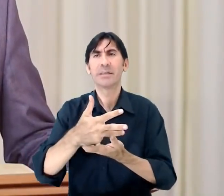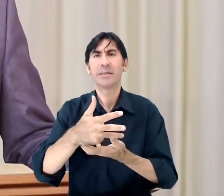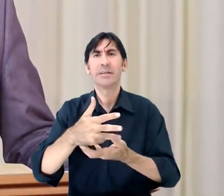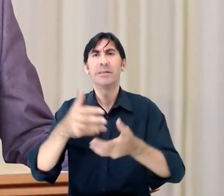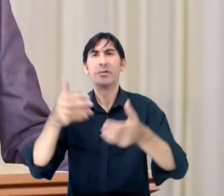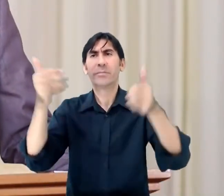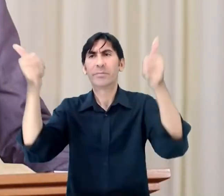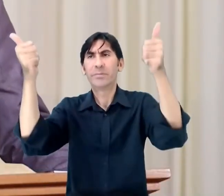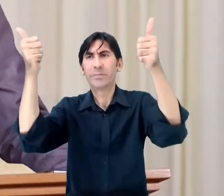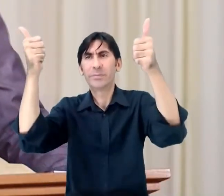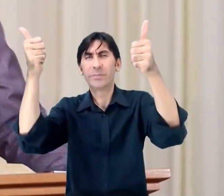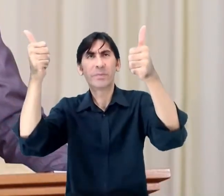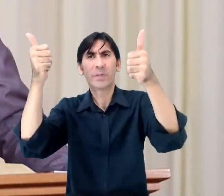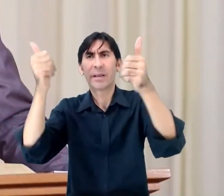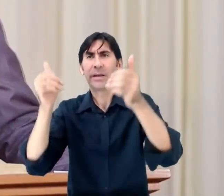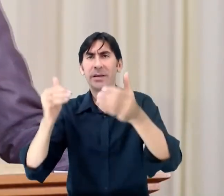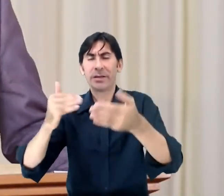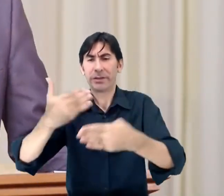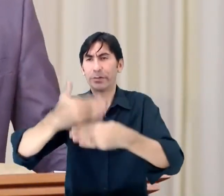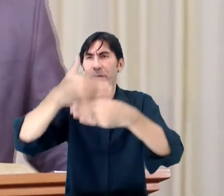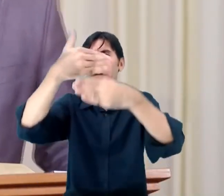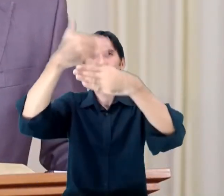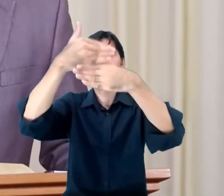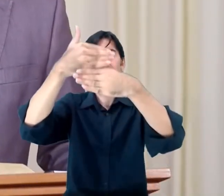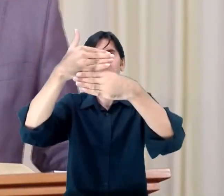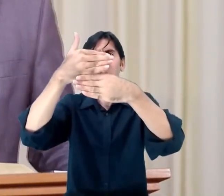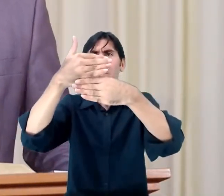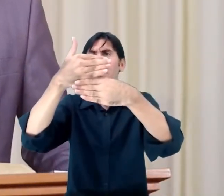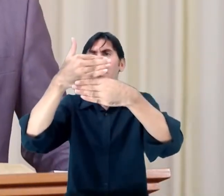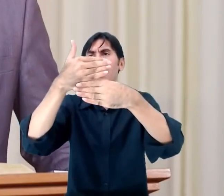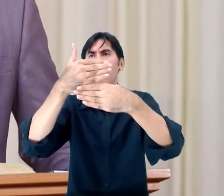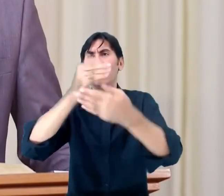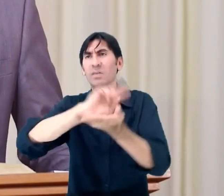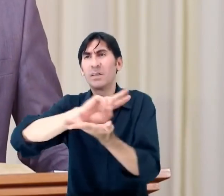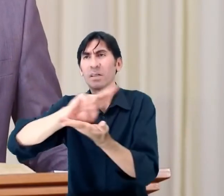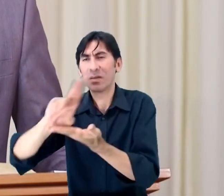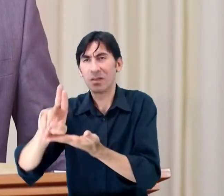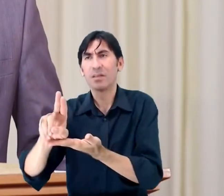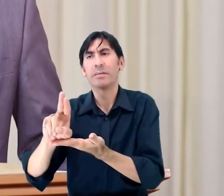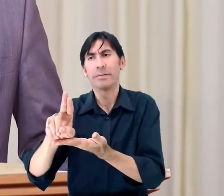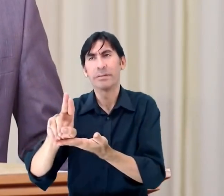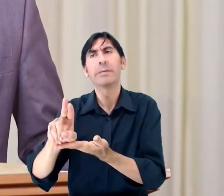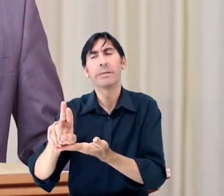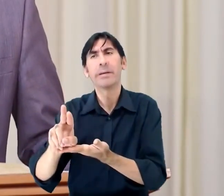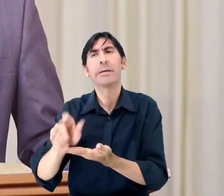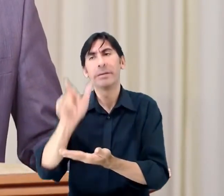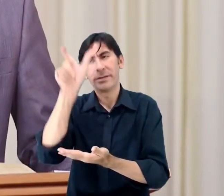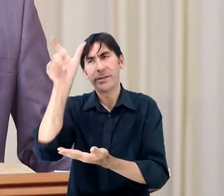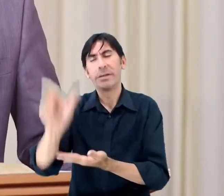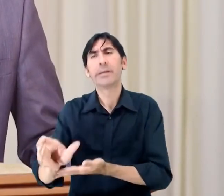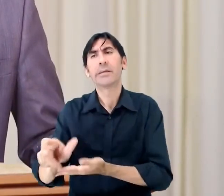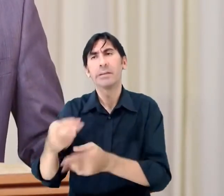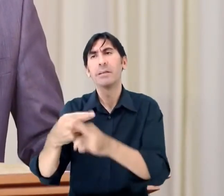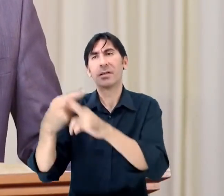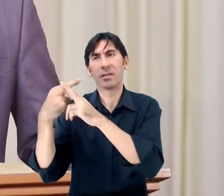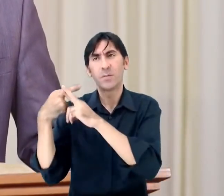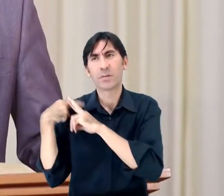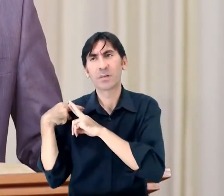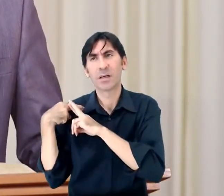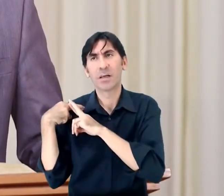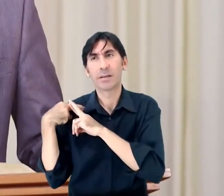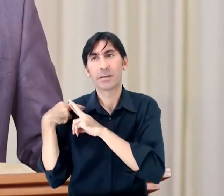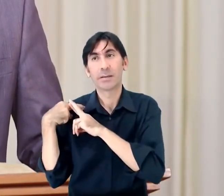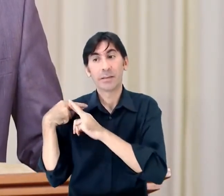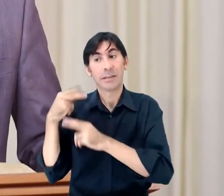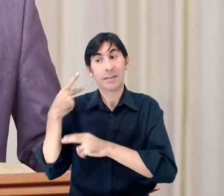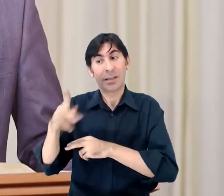O nosso querido irmão Ivan Neves, ele tem essa função. E nesse trabalho,